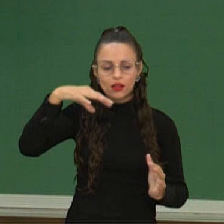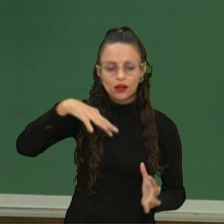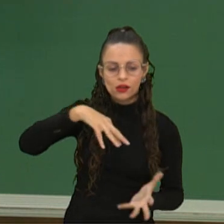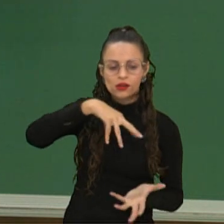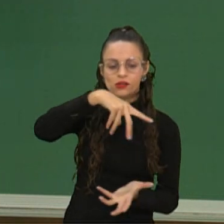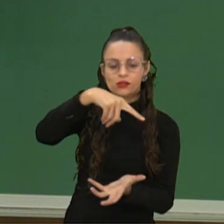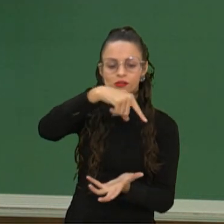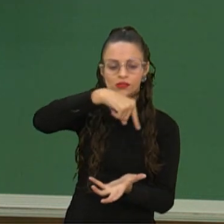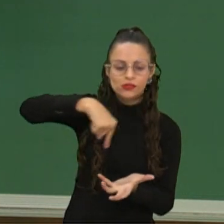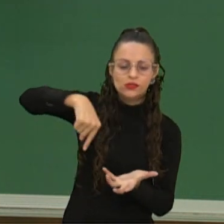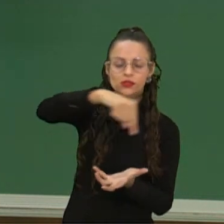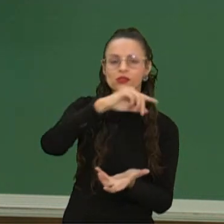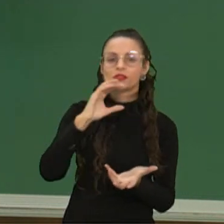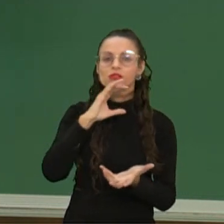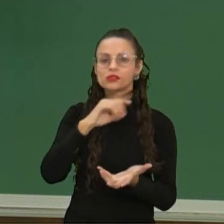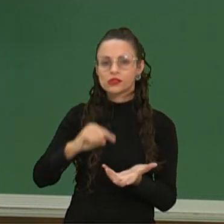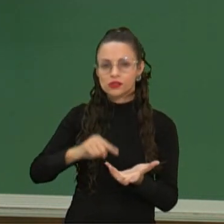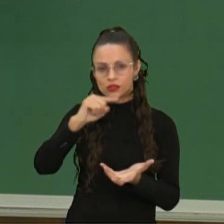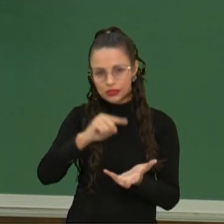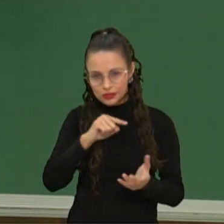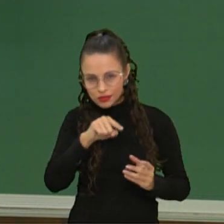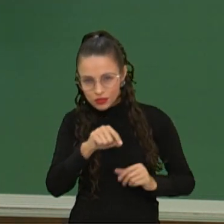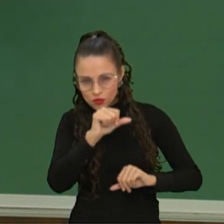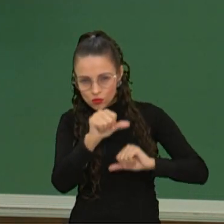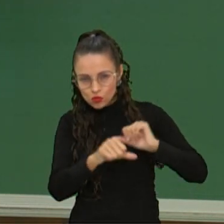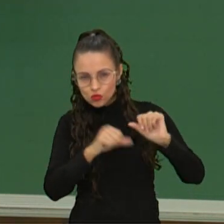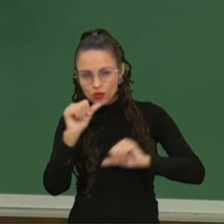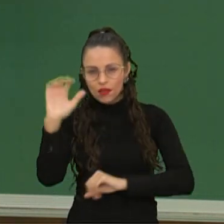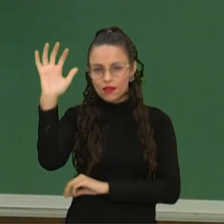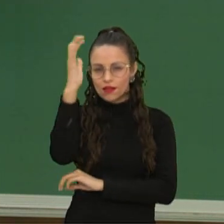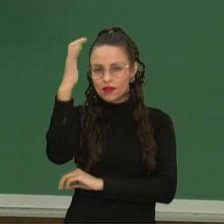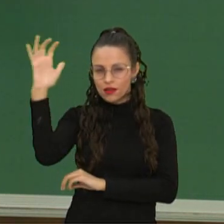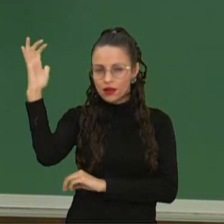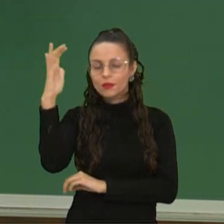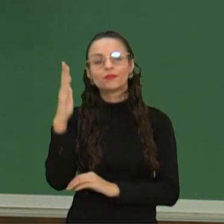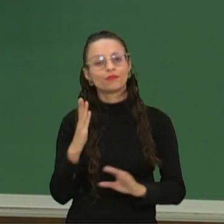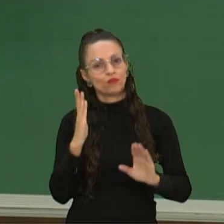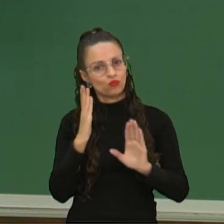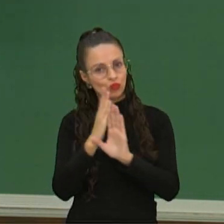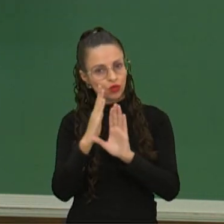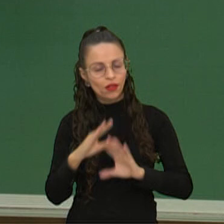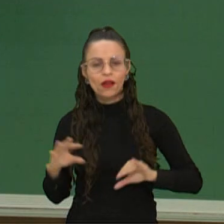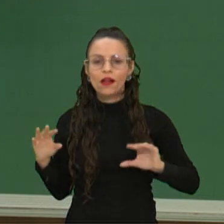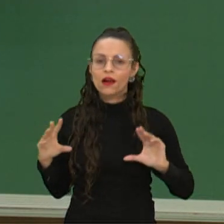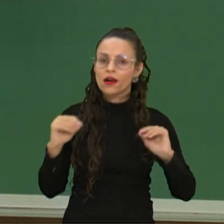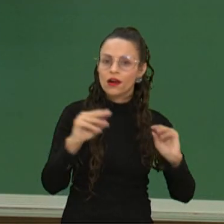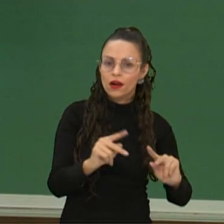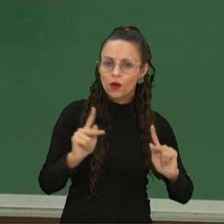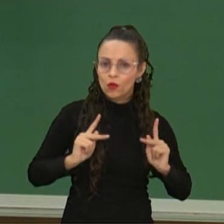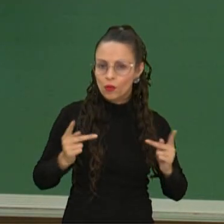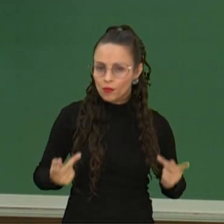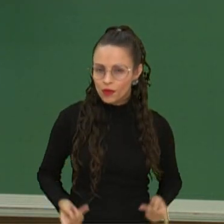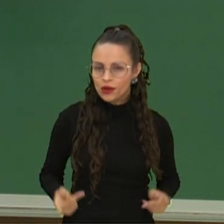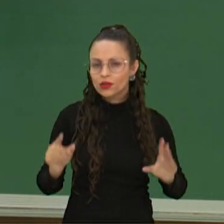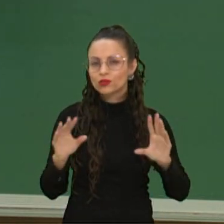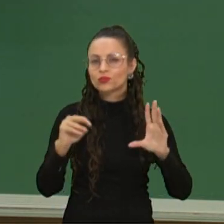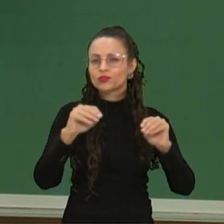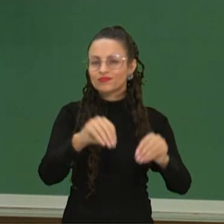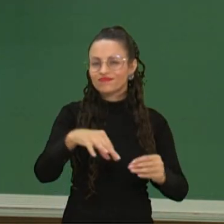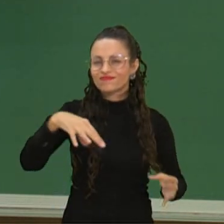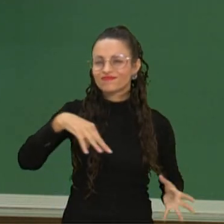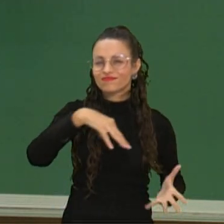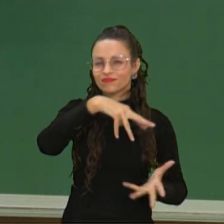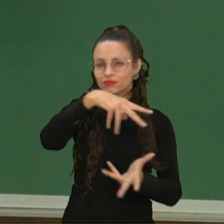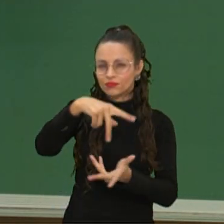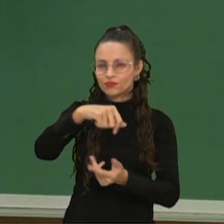mudança de clima no planeta acontece muito por conta da ação do homem. E a letra D, quando ele diz aqui